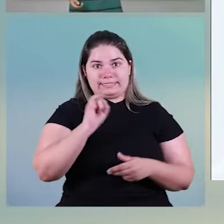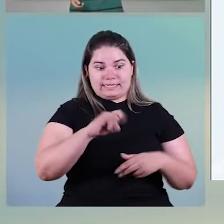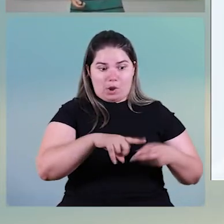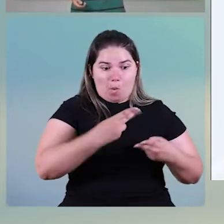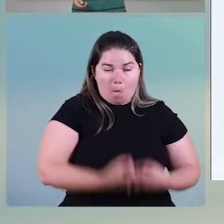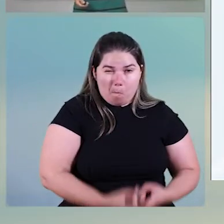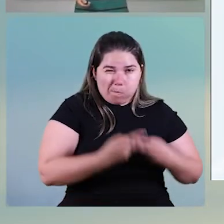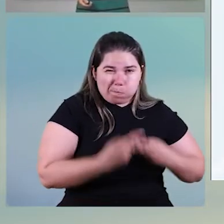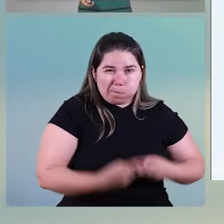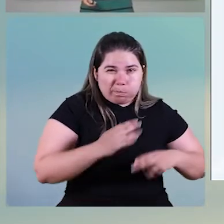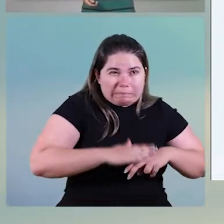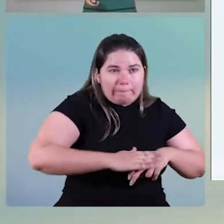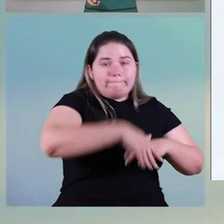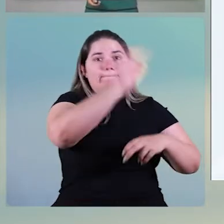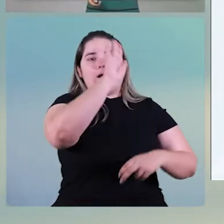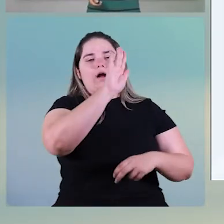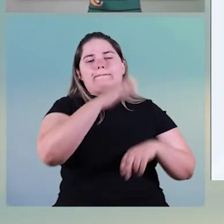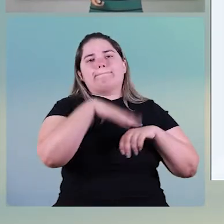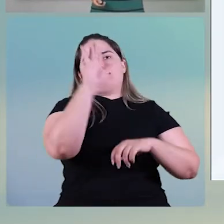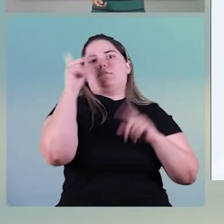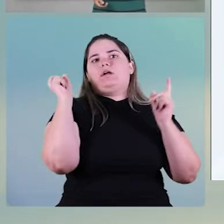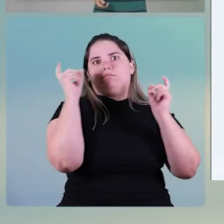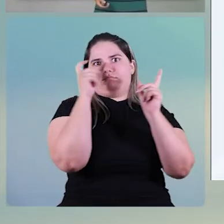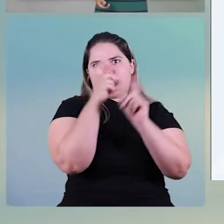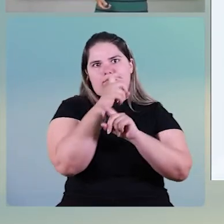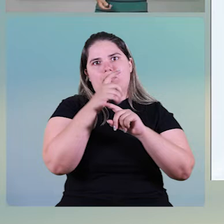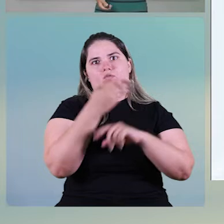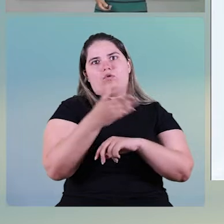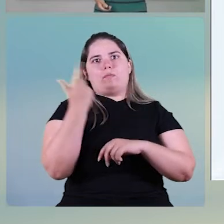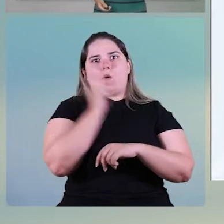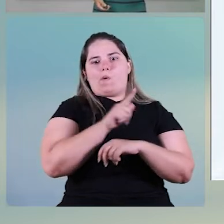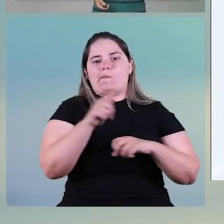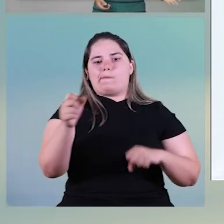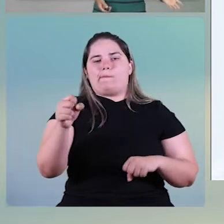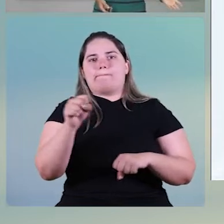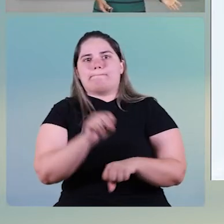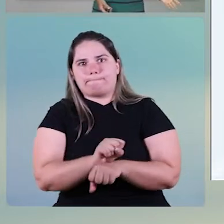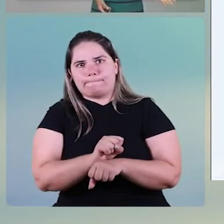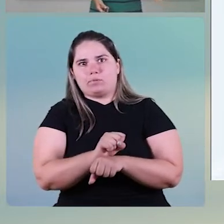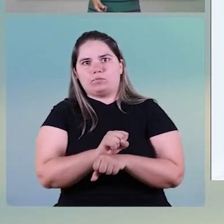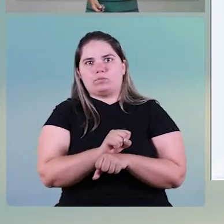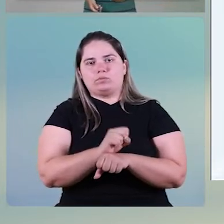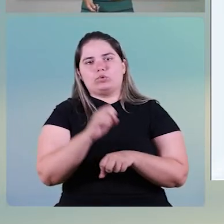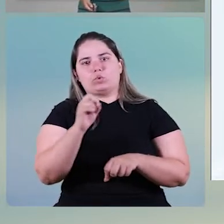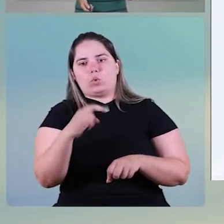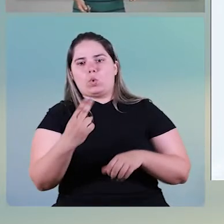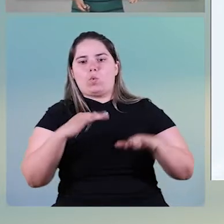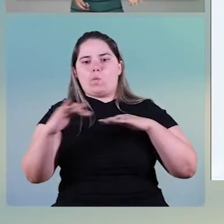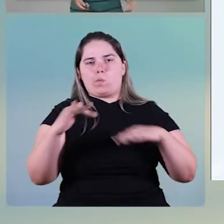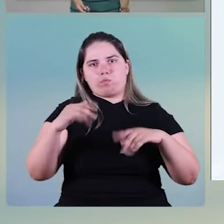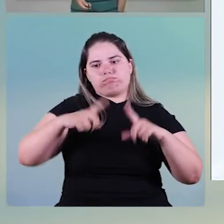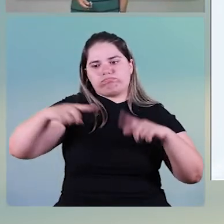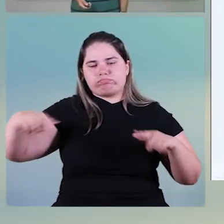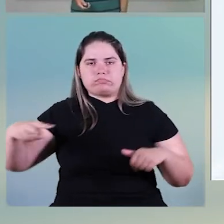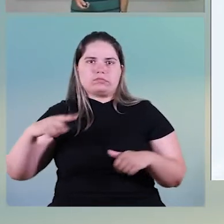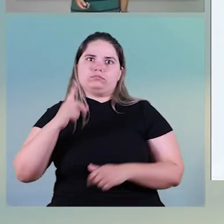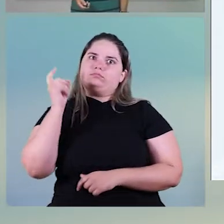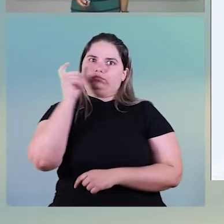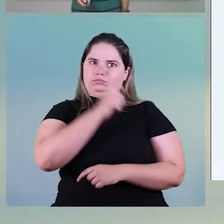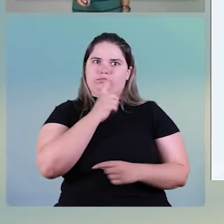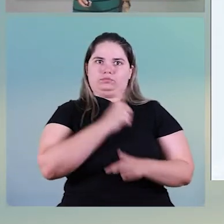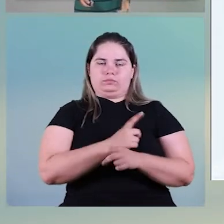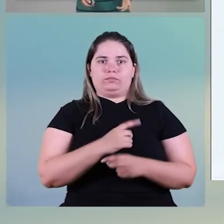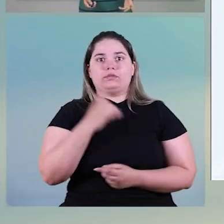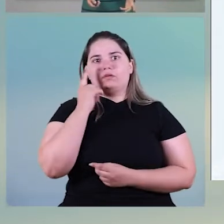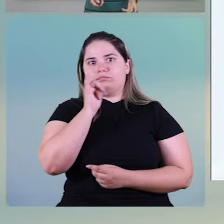objeto, maior dificuldade ele impõe para variar o seu estado de repouso ou de movimento. E aí